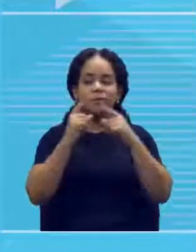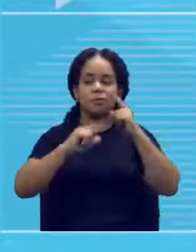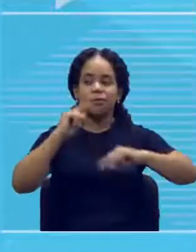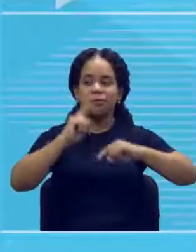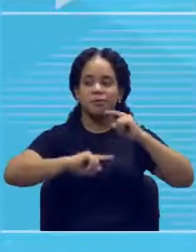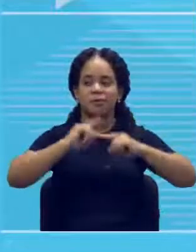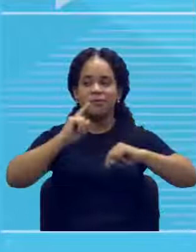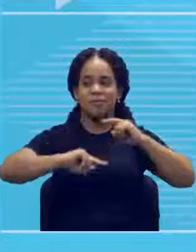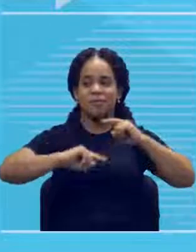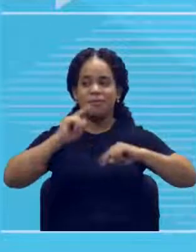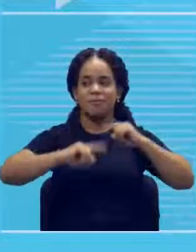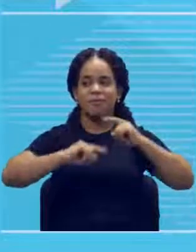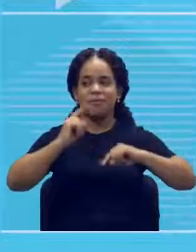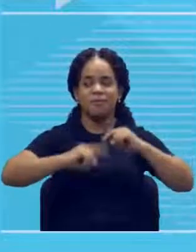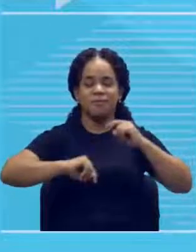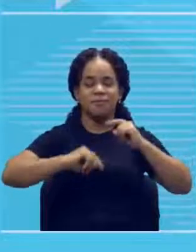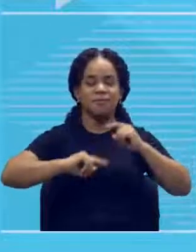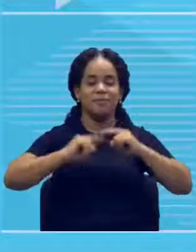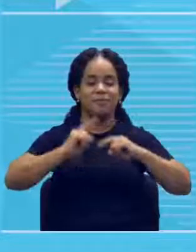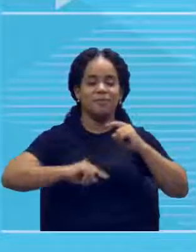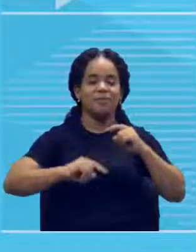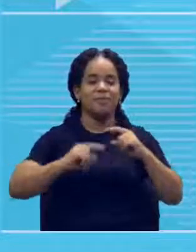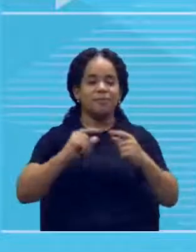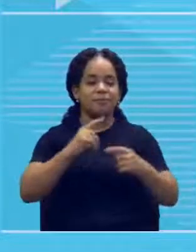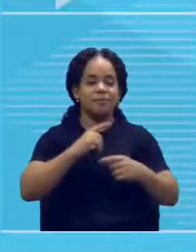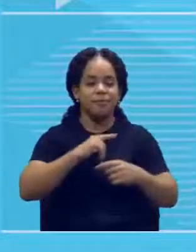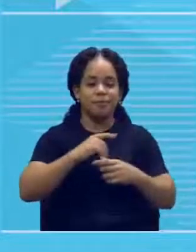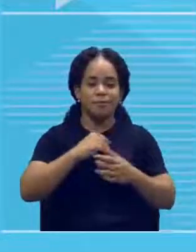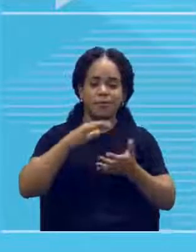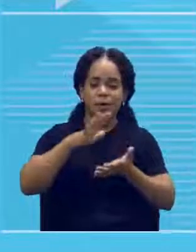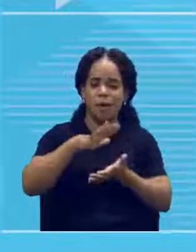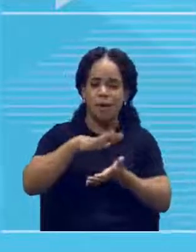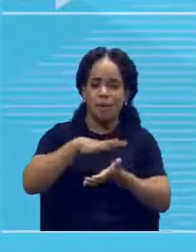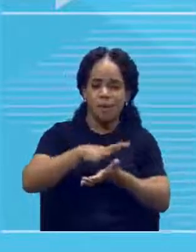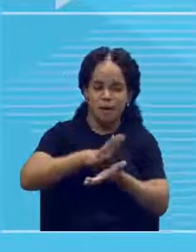instrumentos. E os gregos lá, pisando a uva, né?